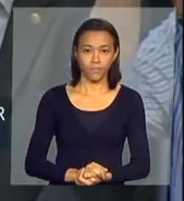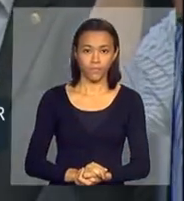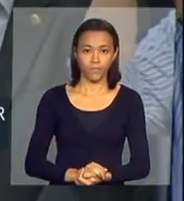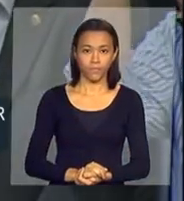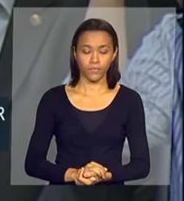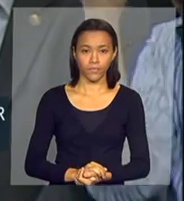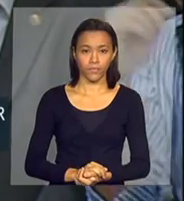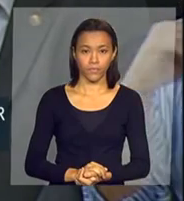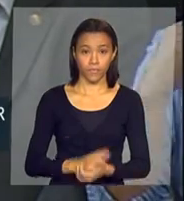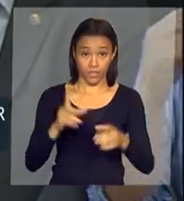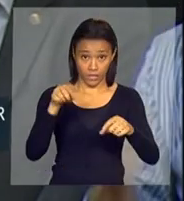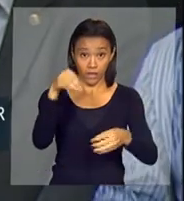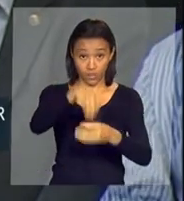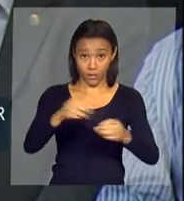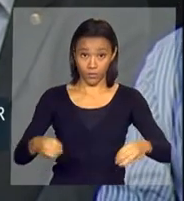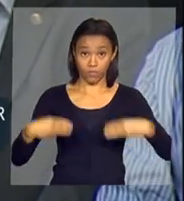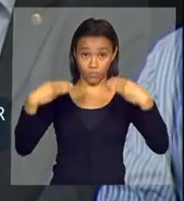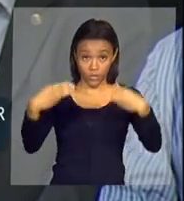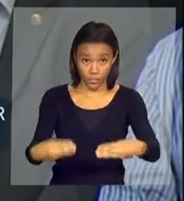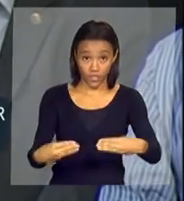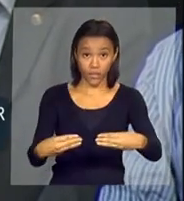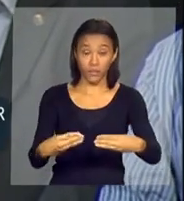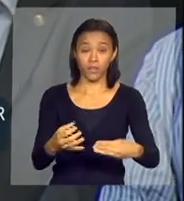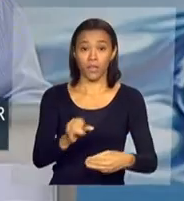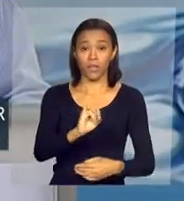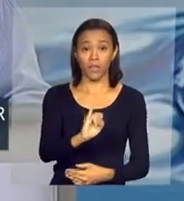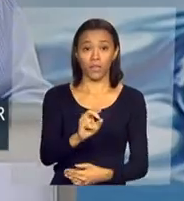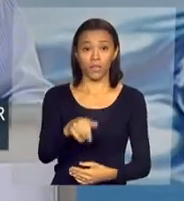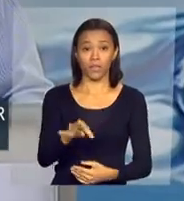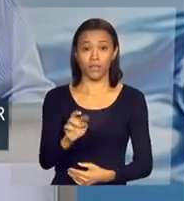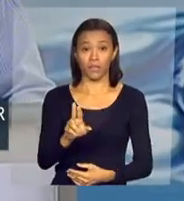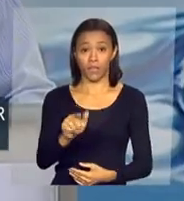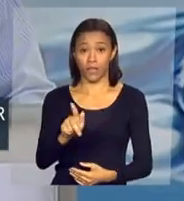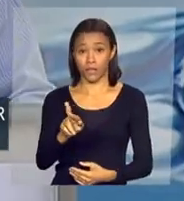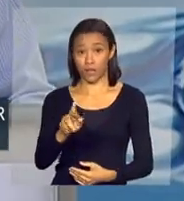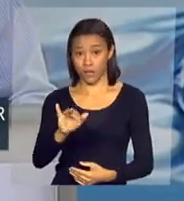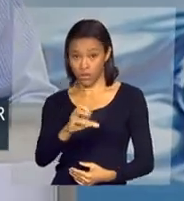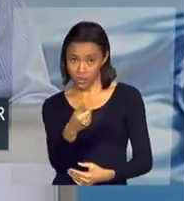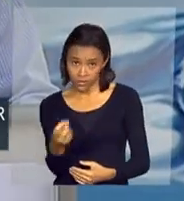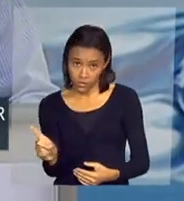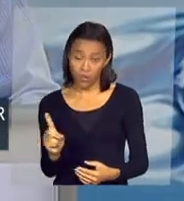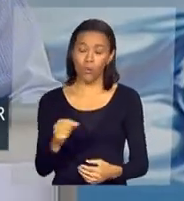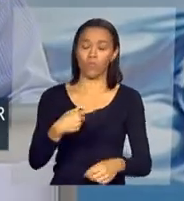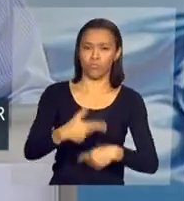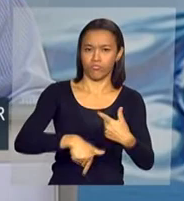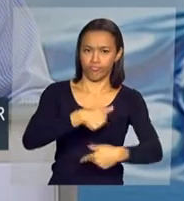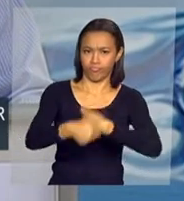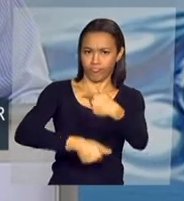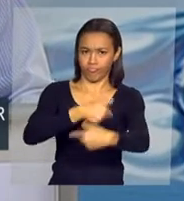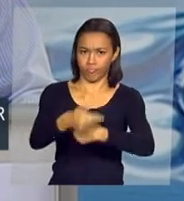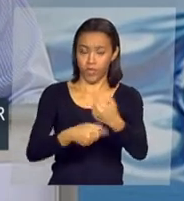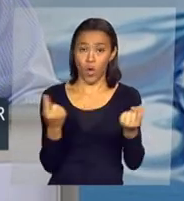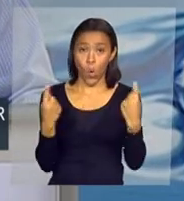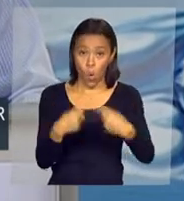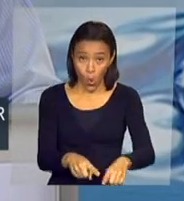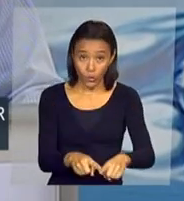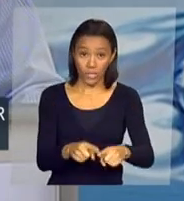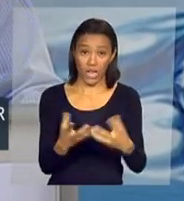No Ministério da Integração, mais precisamente no Departamento Nacional de Obras contra a Seca, o